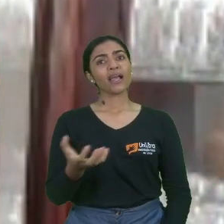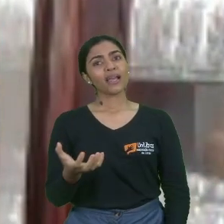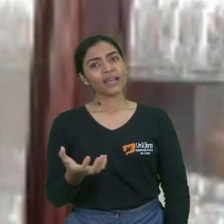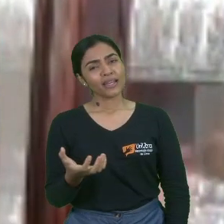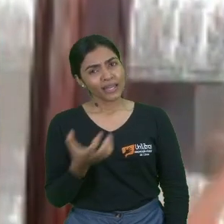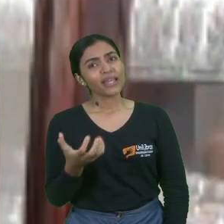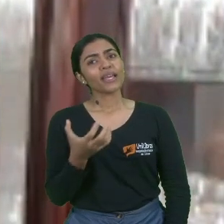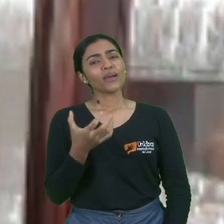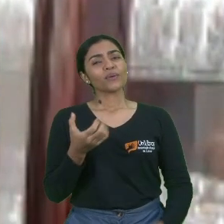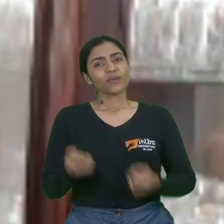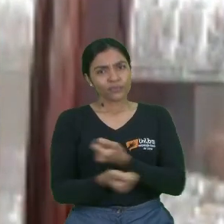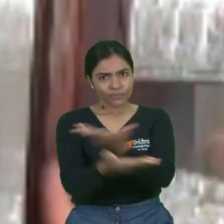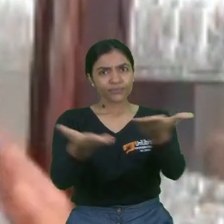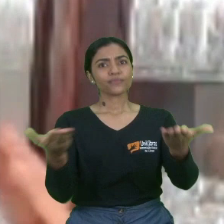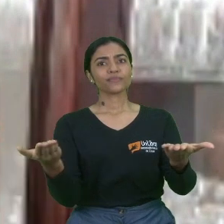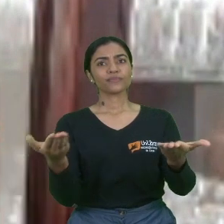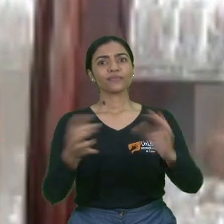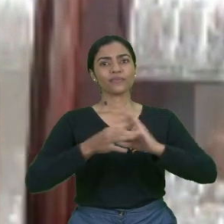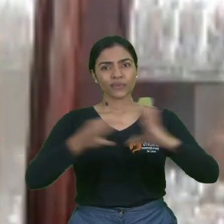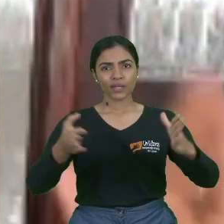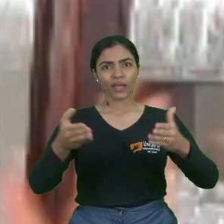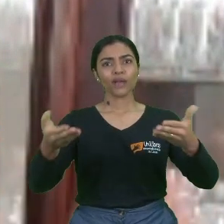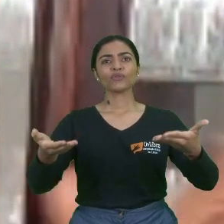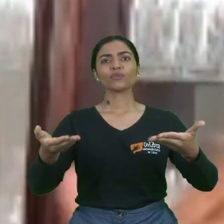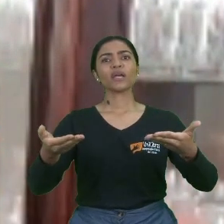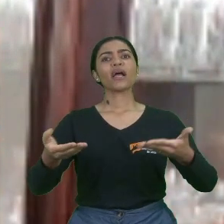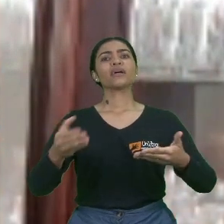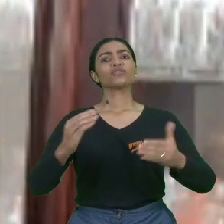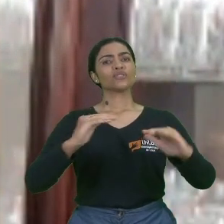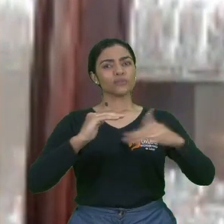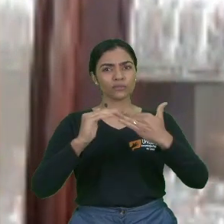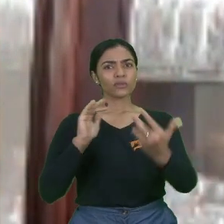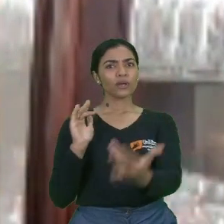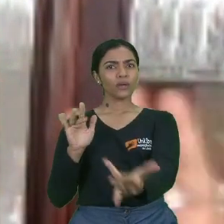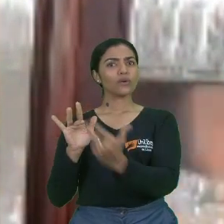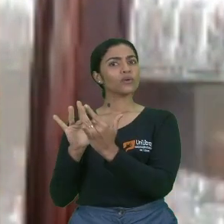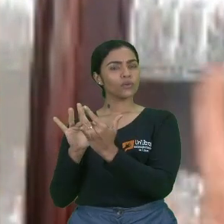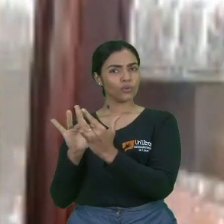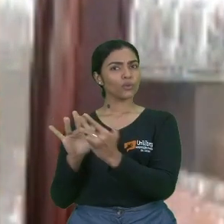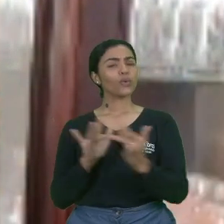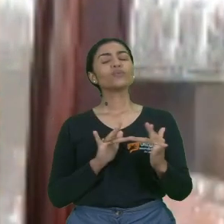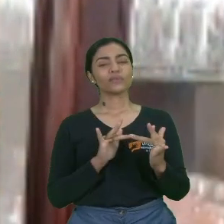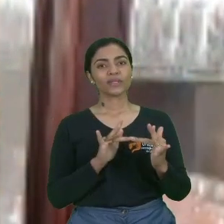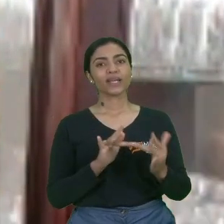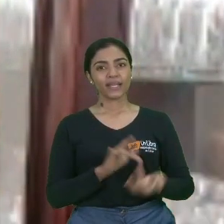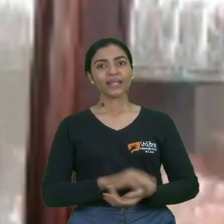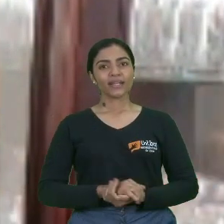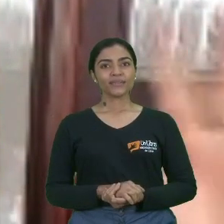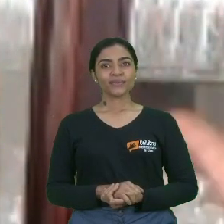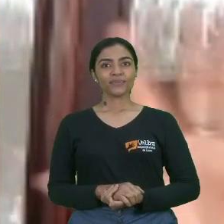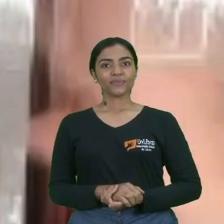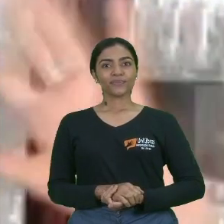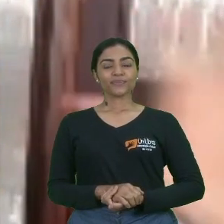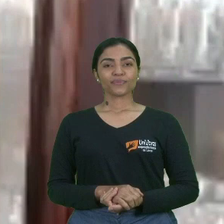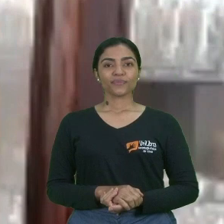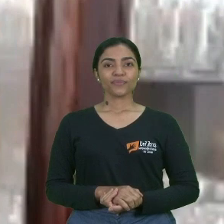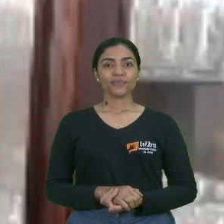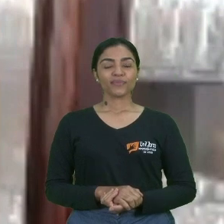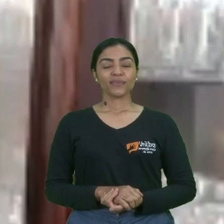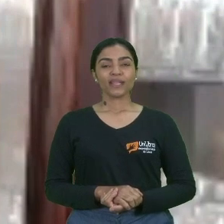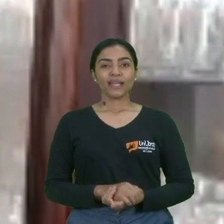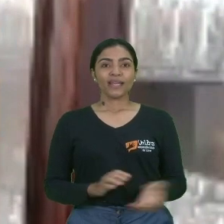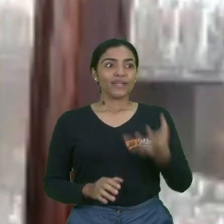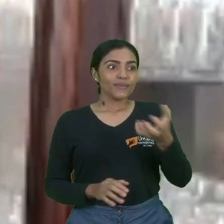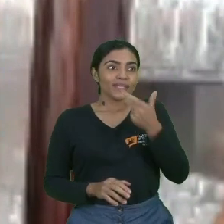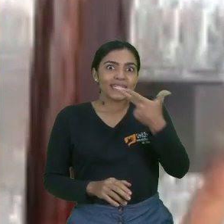ter feito palavra isso mas não podia preciosa ajudando a conduzir um pouco de segurando aqui para ver se eu falar um pouco do muito